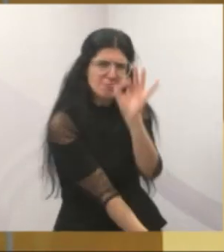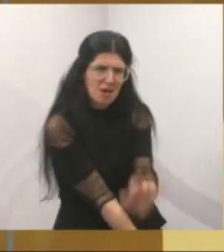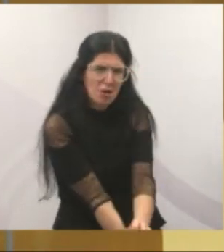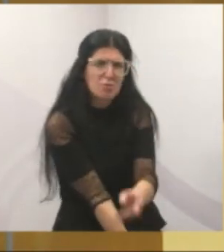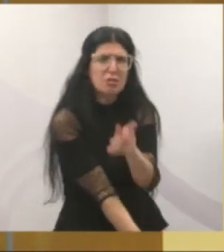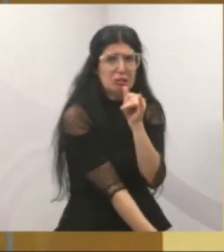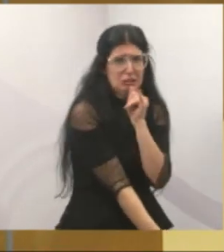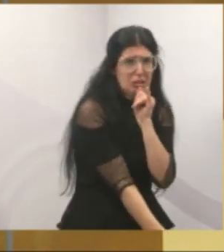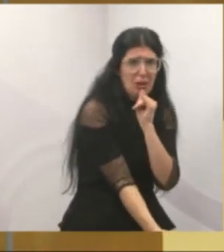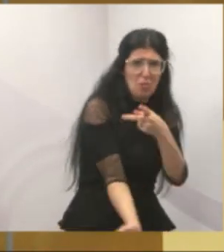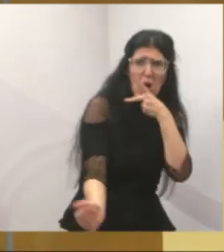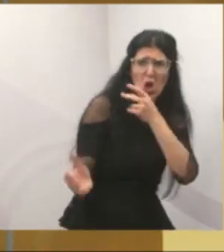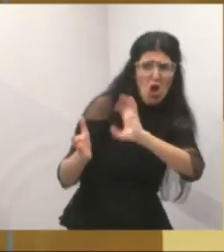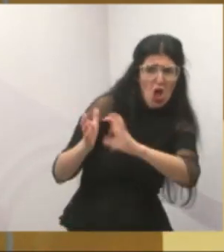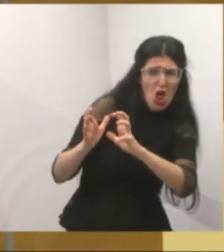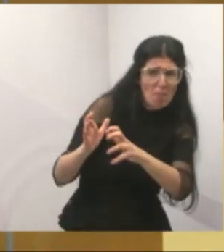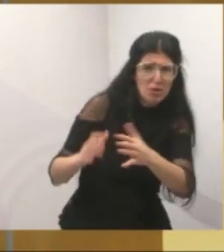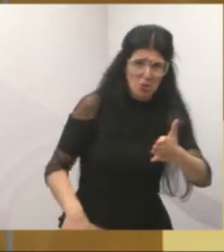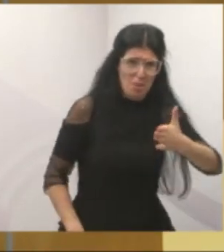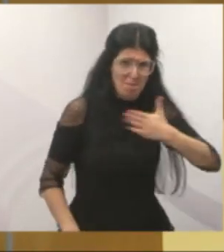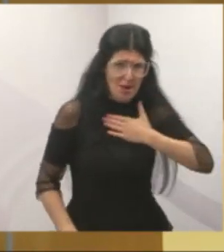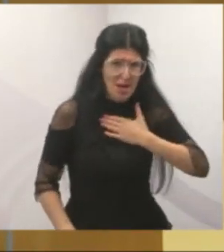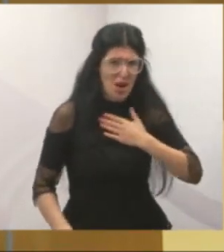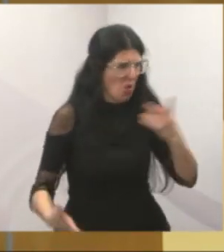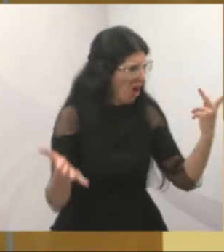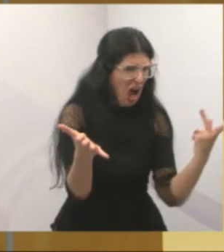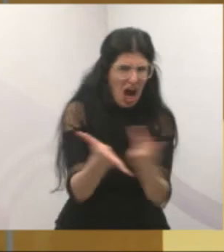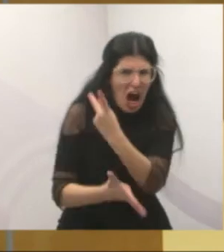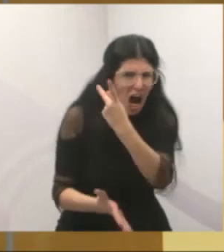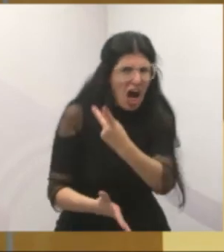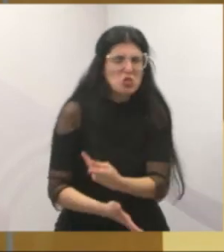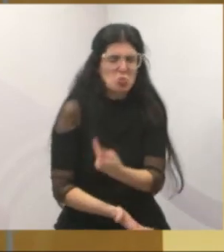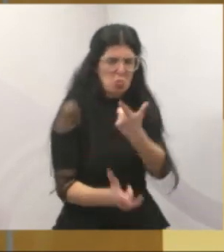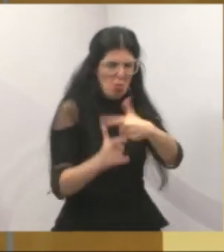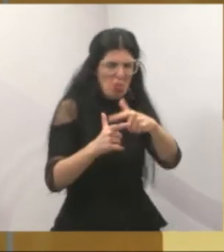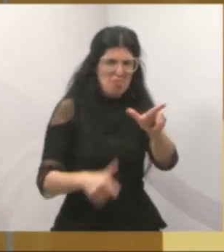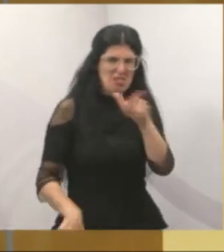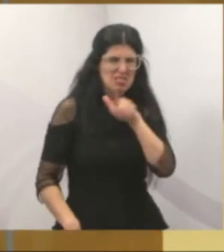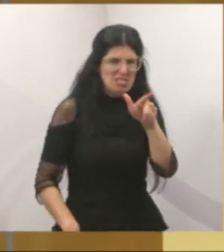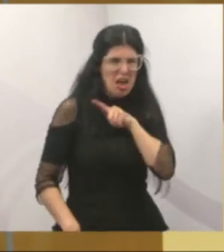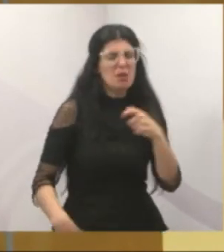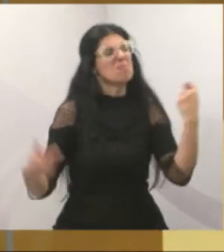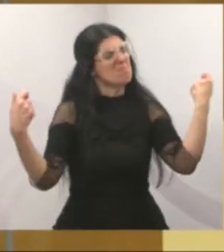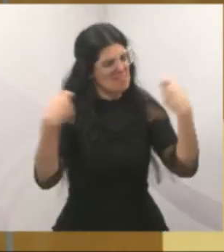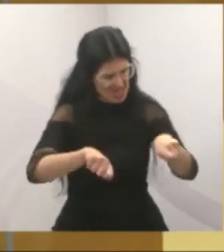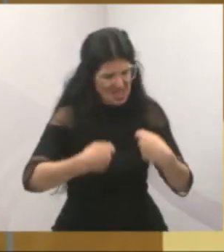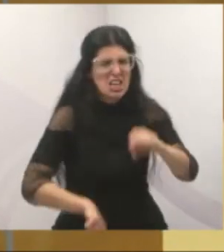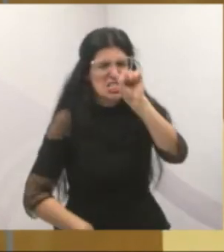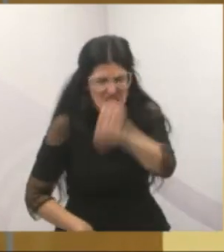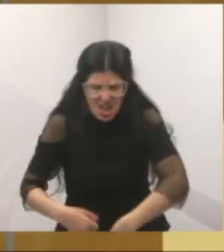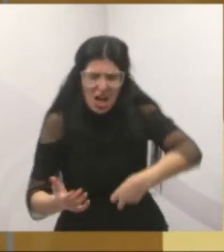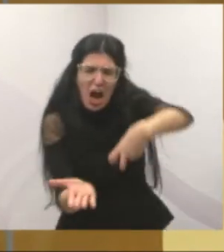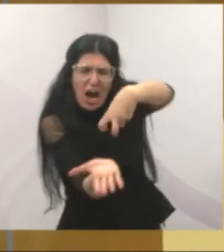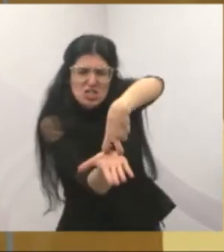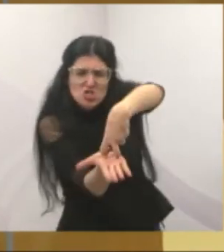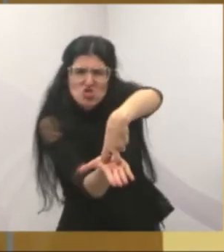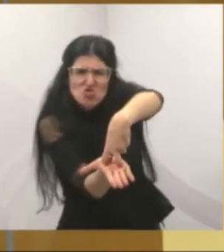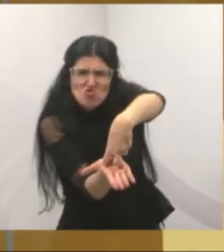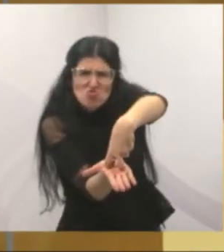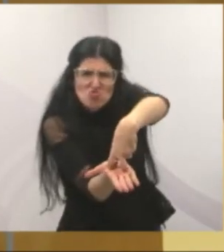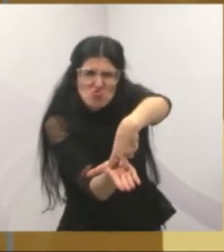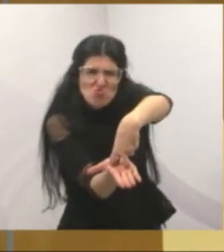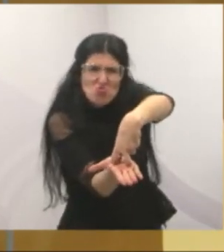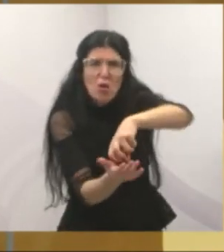partido e cometeu coisa errada, se é do meu partido e tem problemas, precisa pagar. Nós não